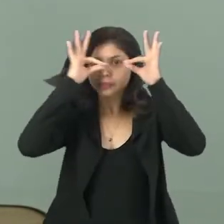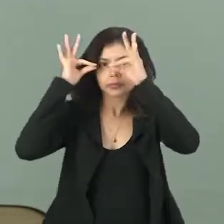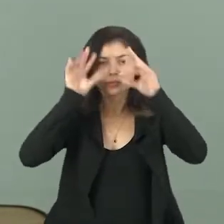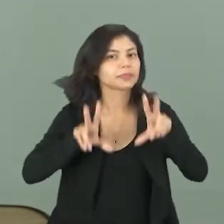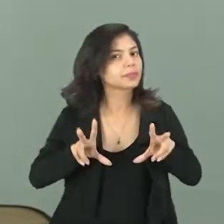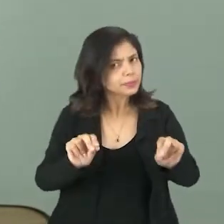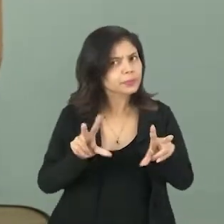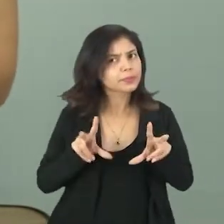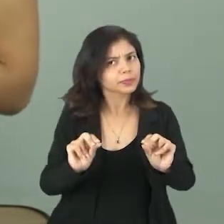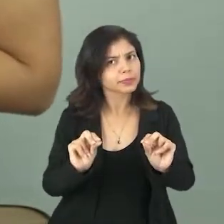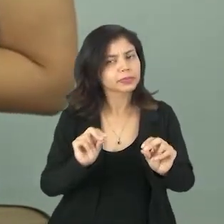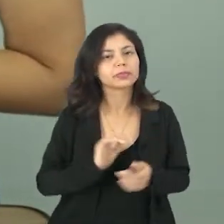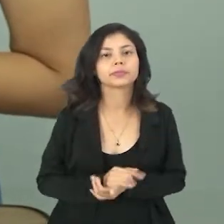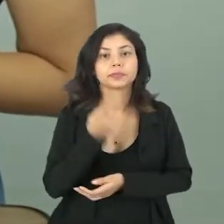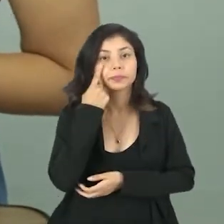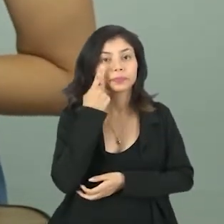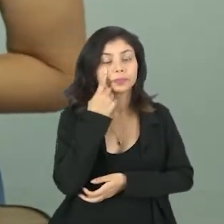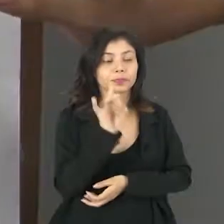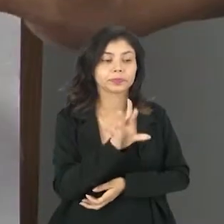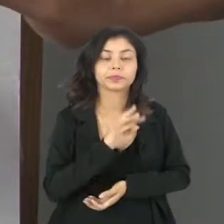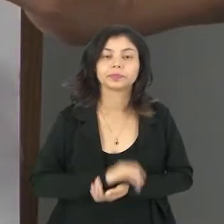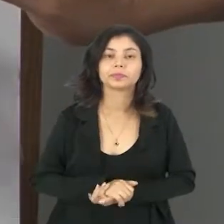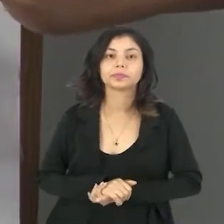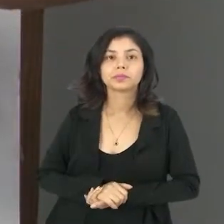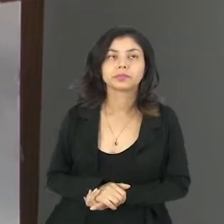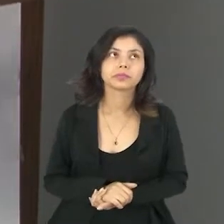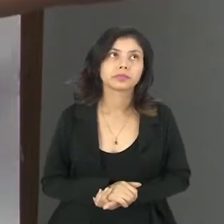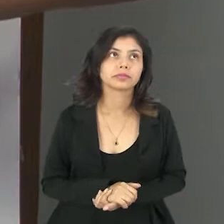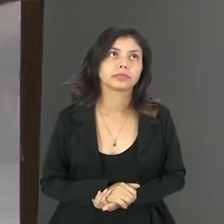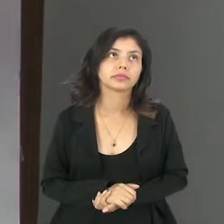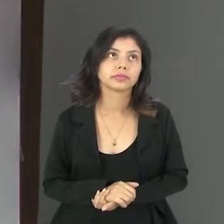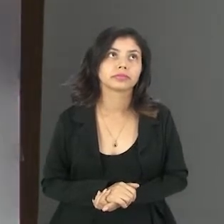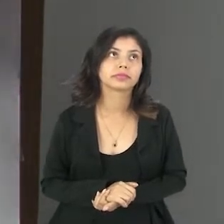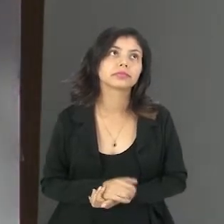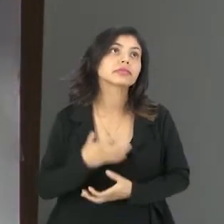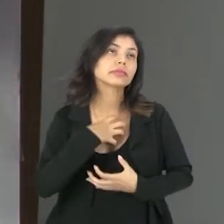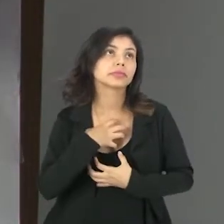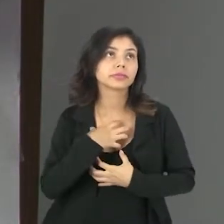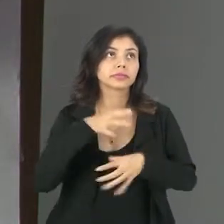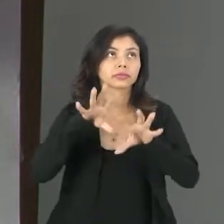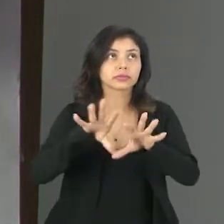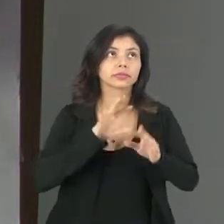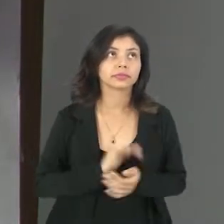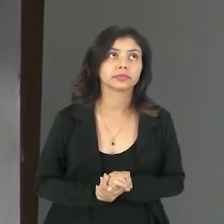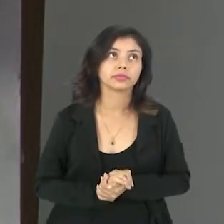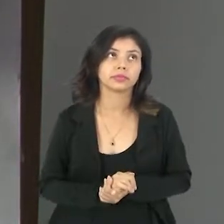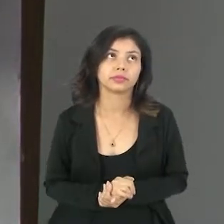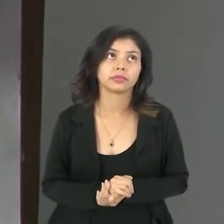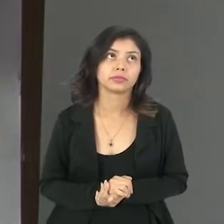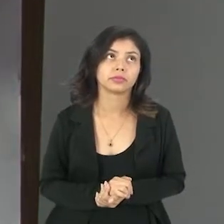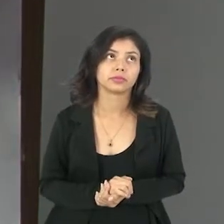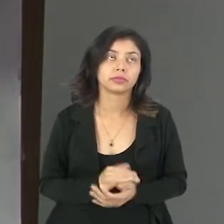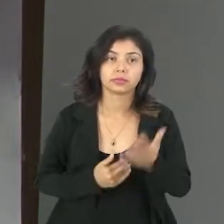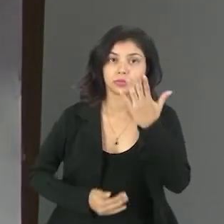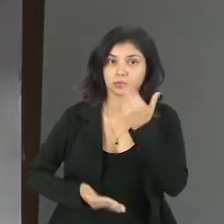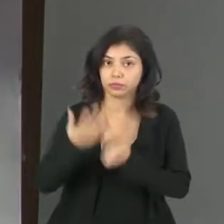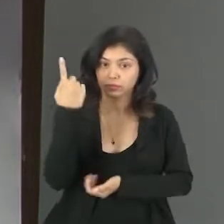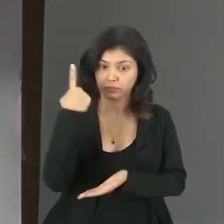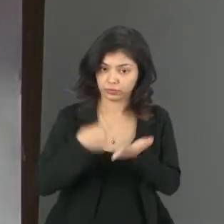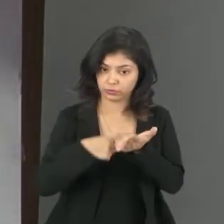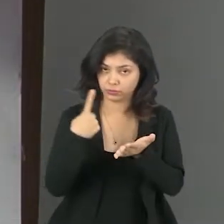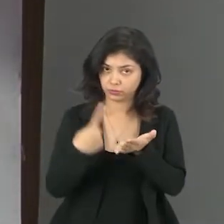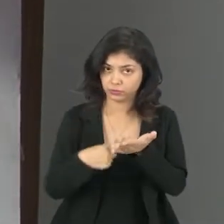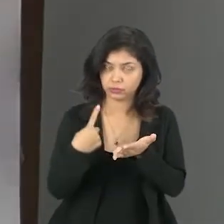coruja e esse águia Olha só olha olha esse momento aqui ó não